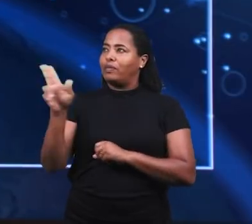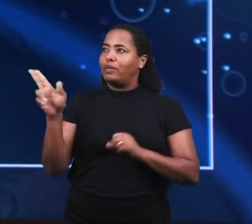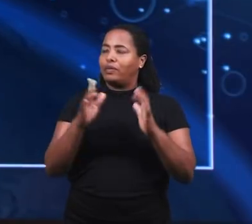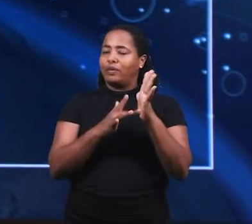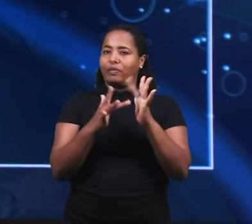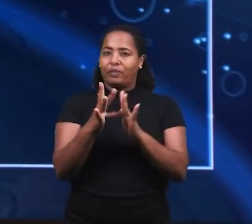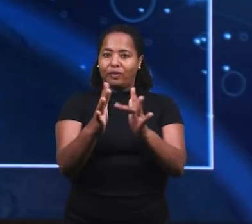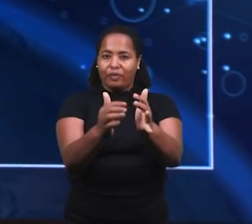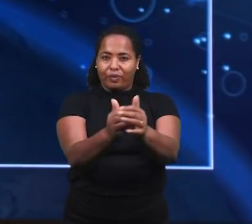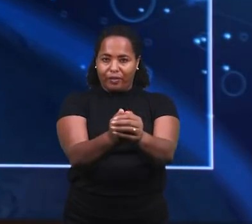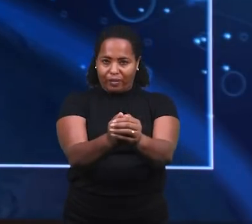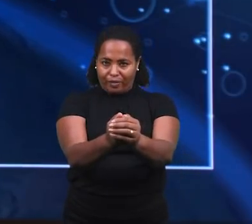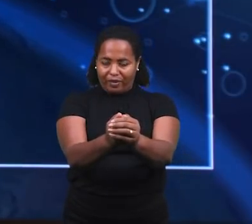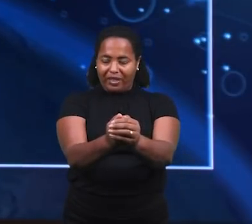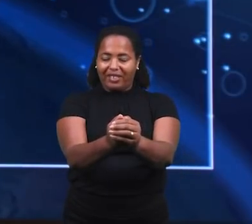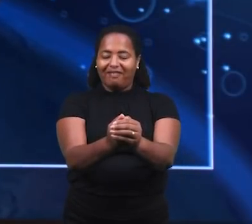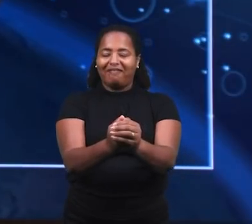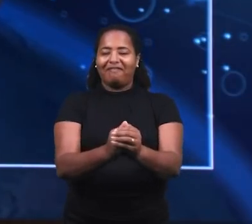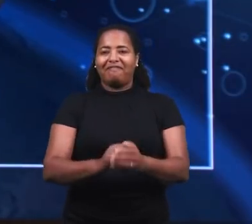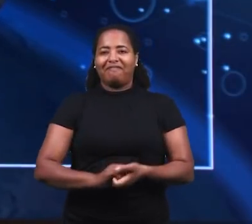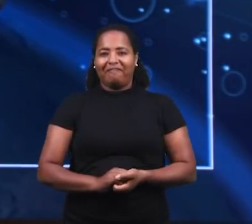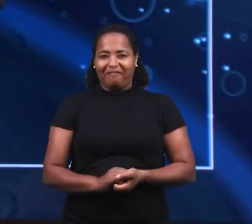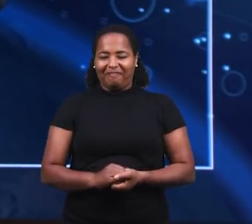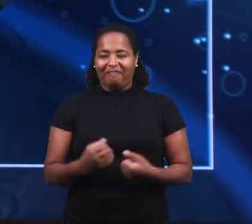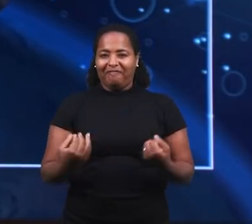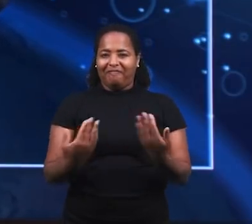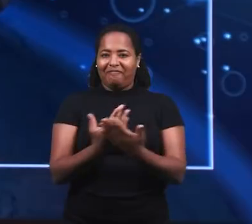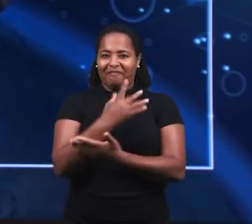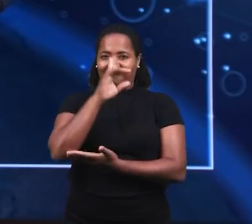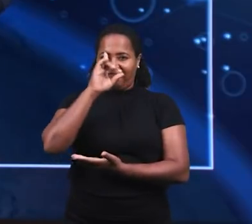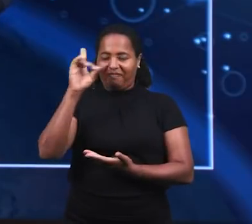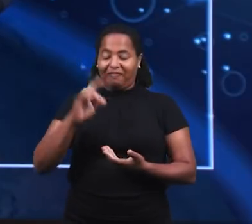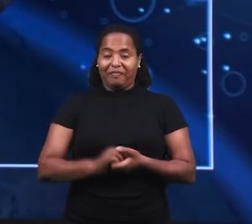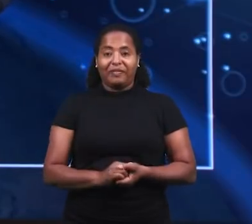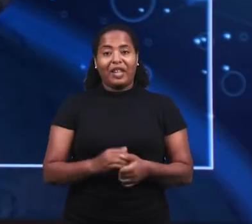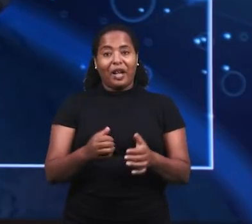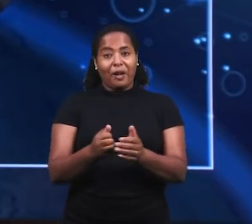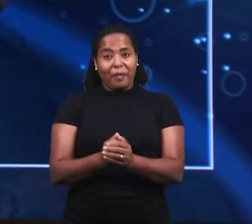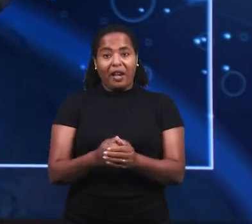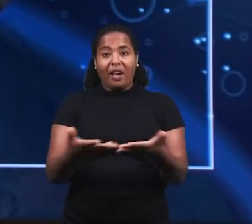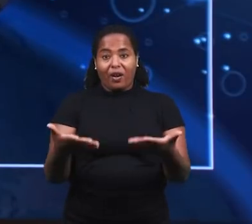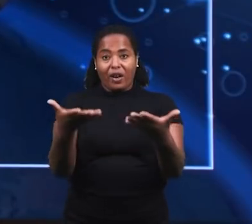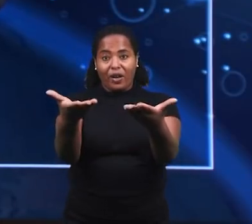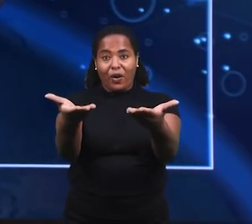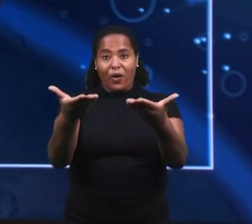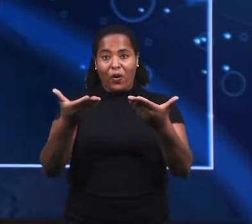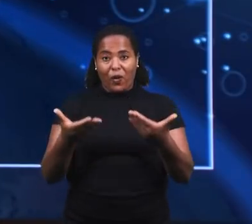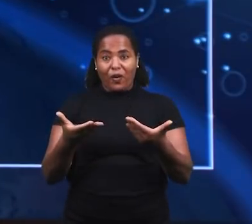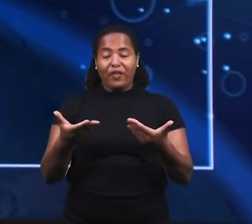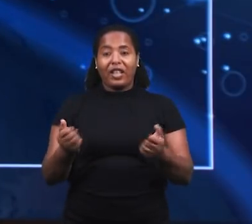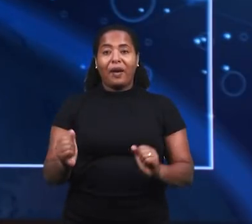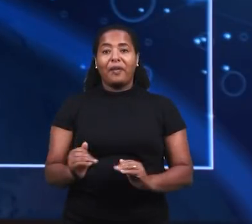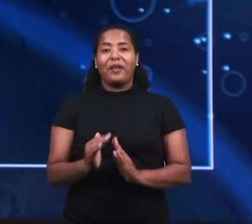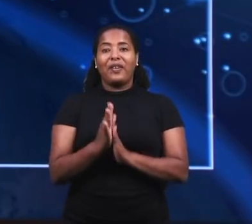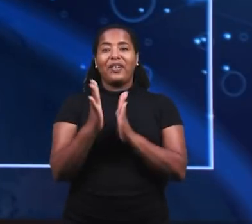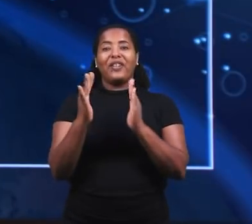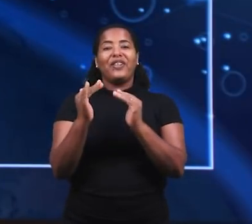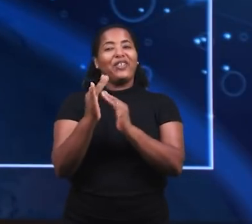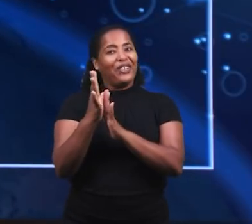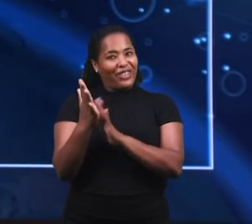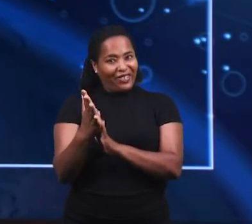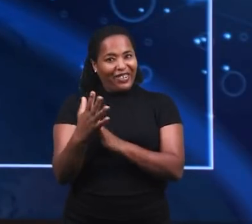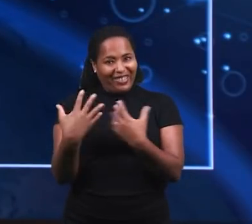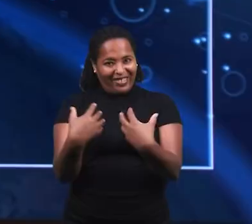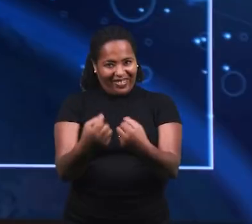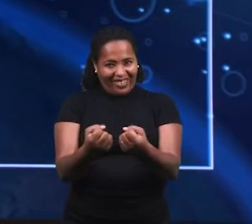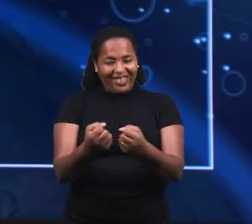Nós oramos a Ti, clamando assim, em nome do Senhor Jesus. Amém. Glória a Deus. Amém. Quero agora te